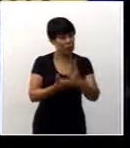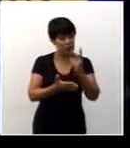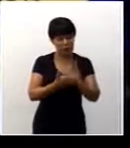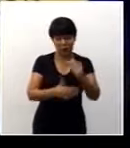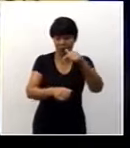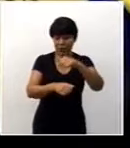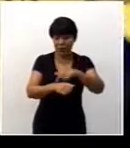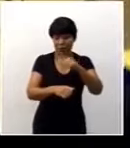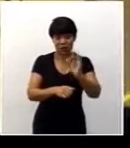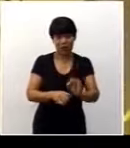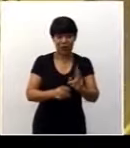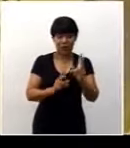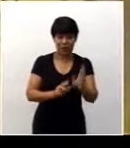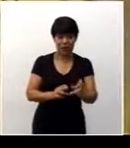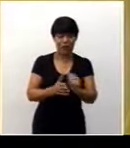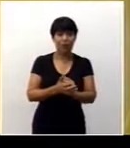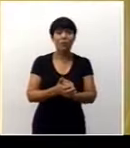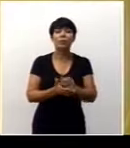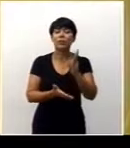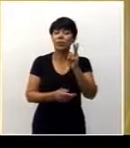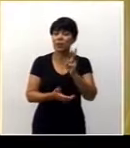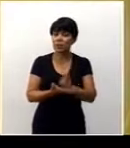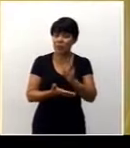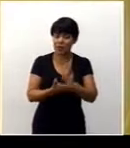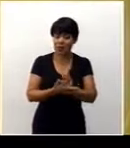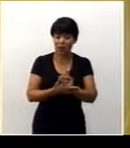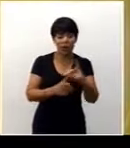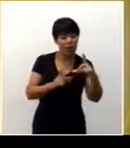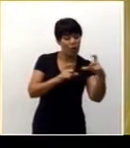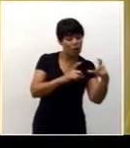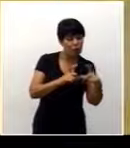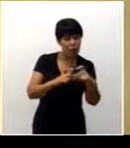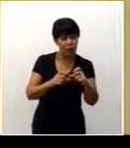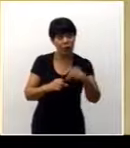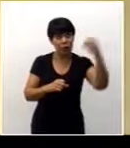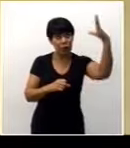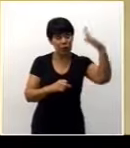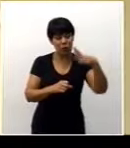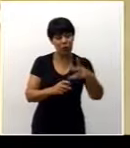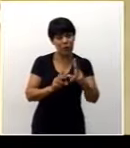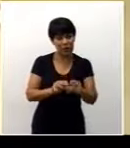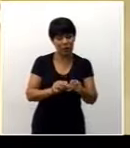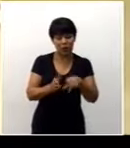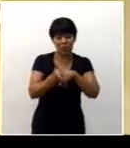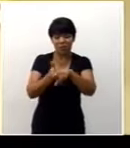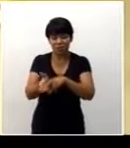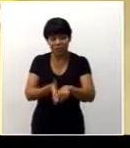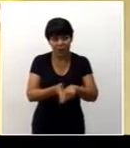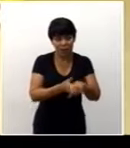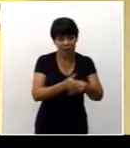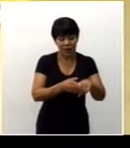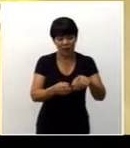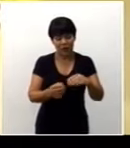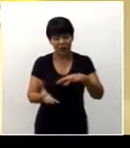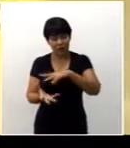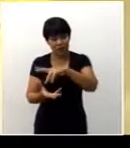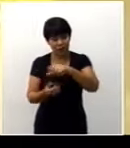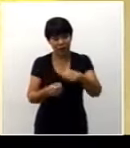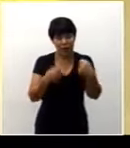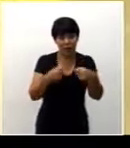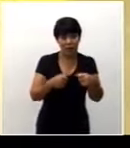Isso permite obter as imagens sempre nas mesmas condições de luz. Para a varredura total de nosso planeta, são